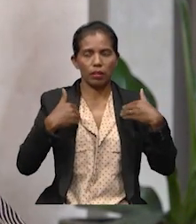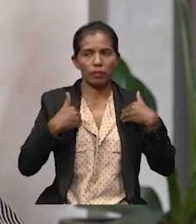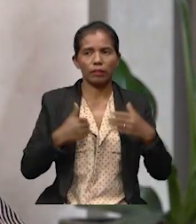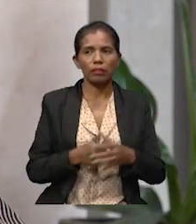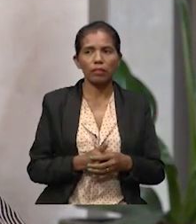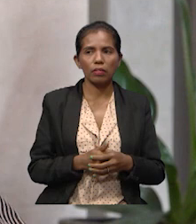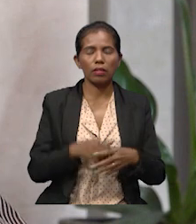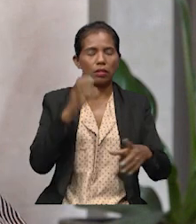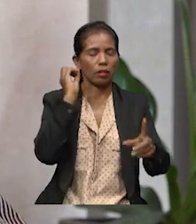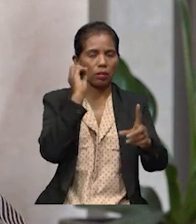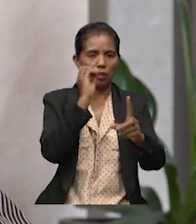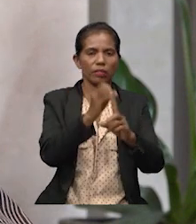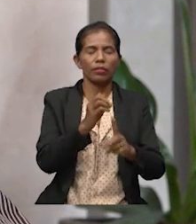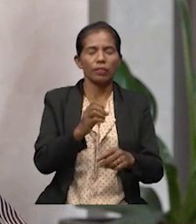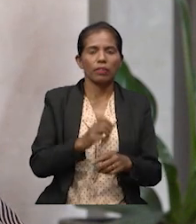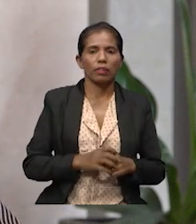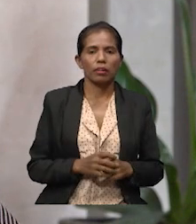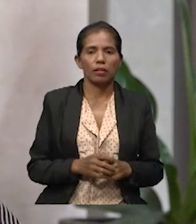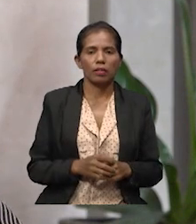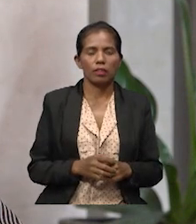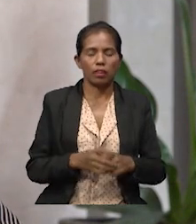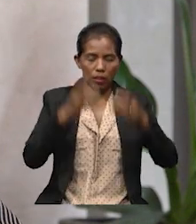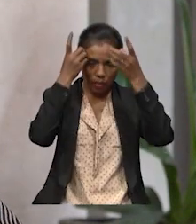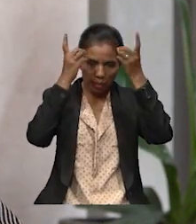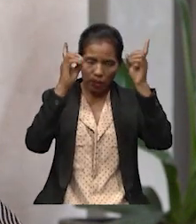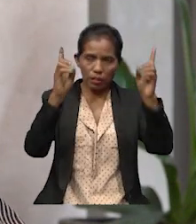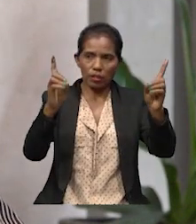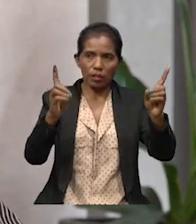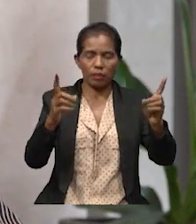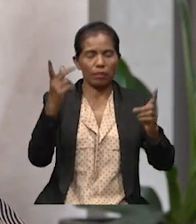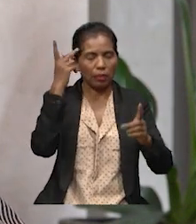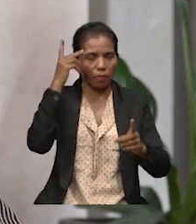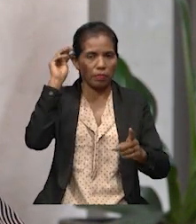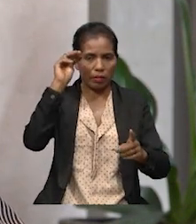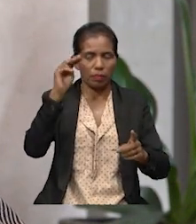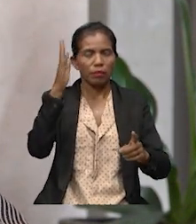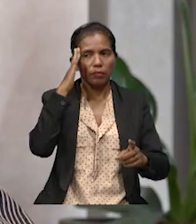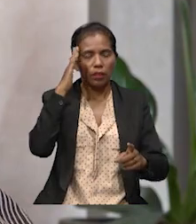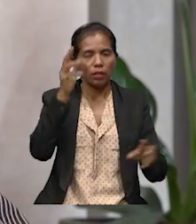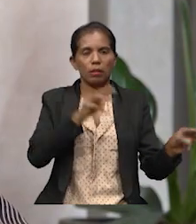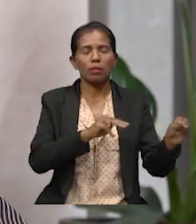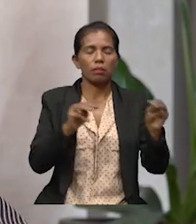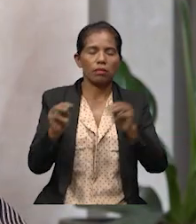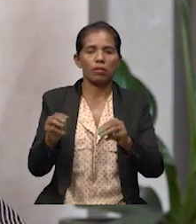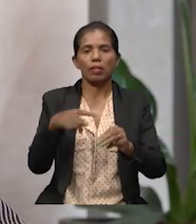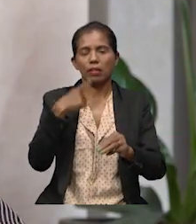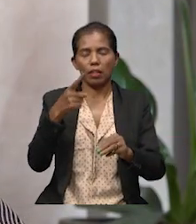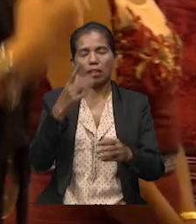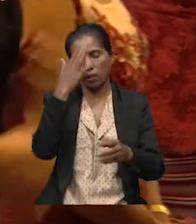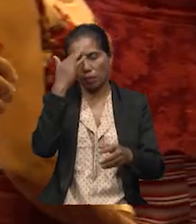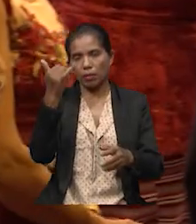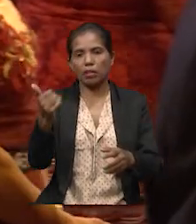Se opinião, né? Agora, decisão, né? Primeiro-ministro, até né? Muda se, estamos aí, mas muda, não